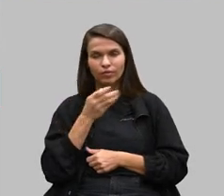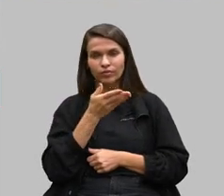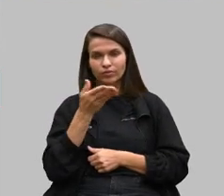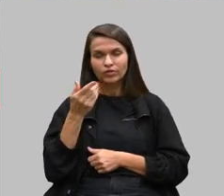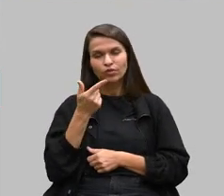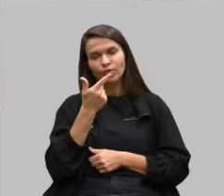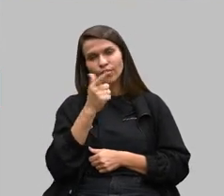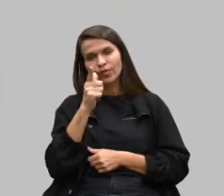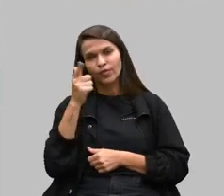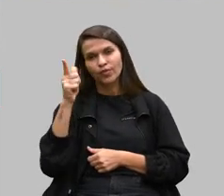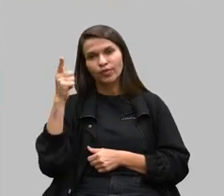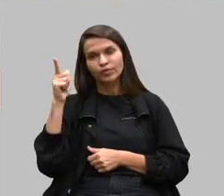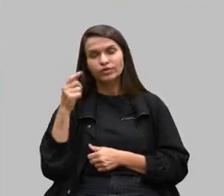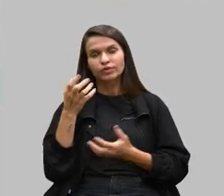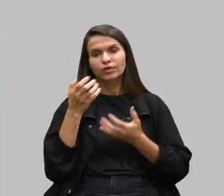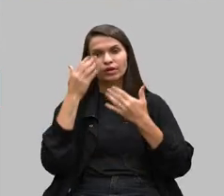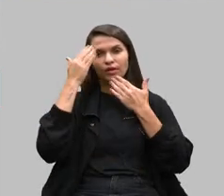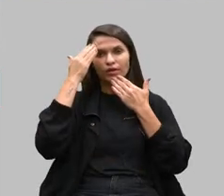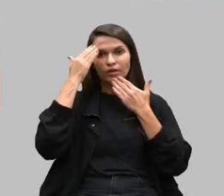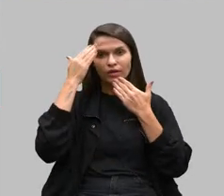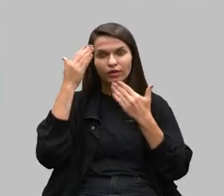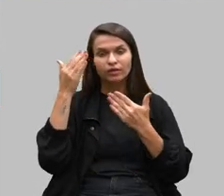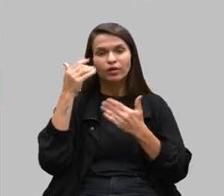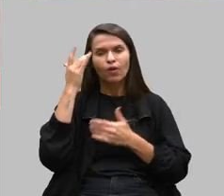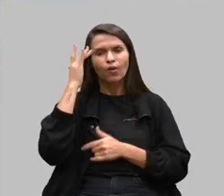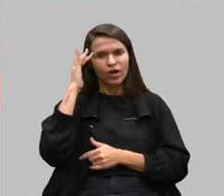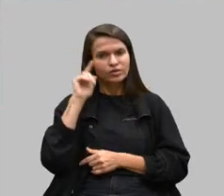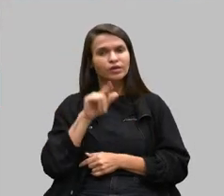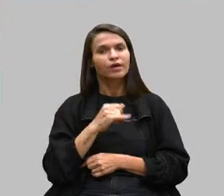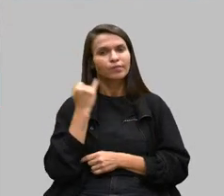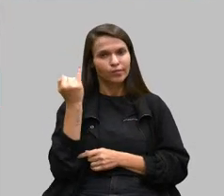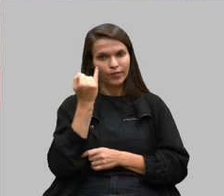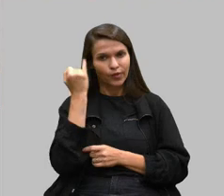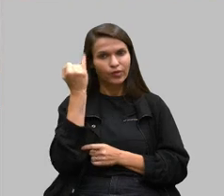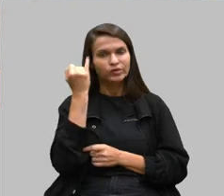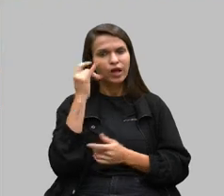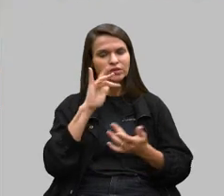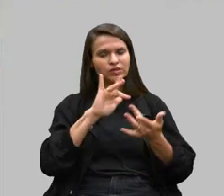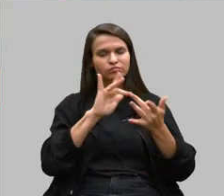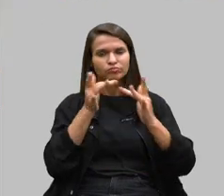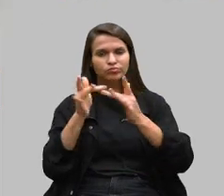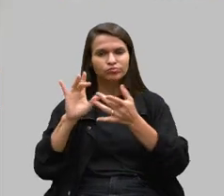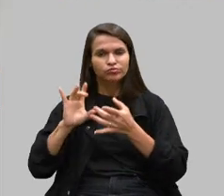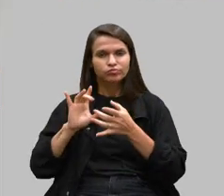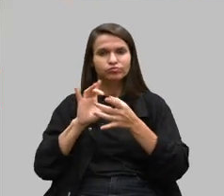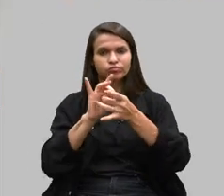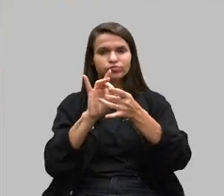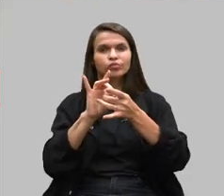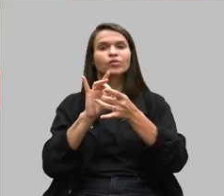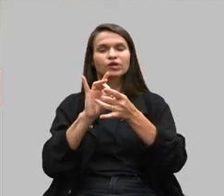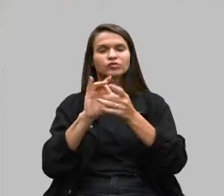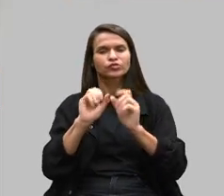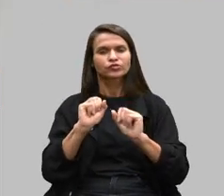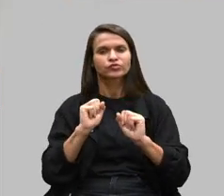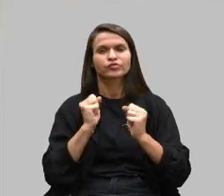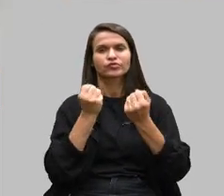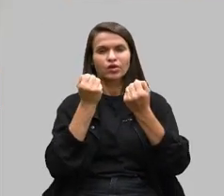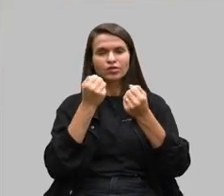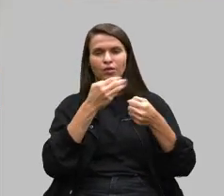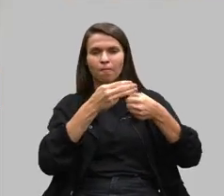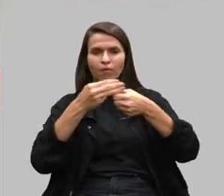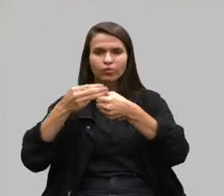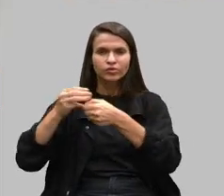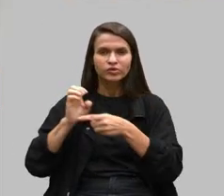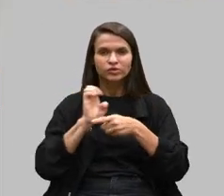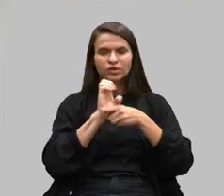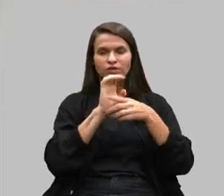outros aí quero agradecer acho muito importante essa interligação aí essa soma de esforço entre município estado